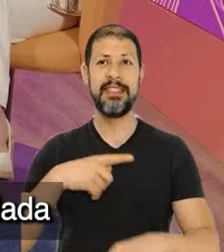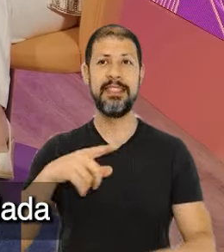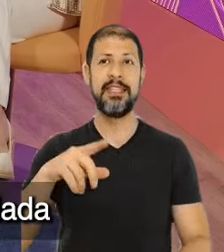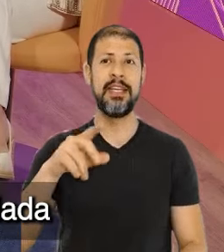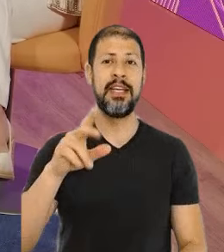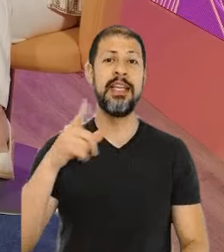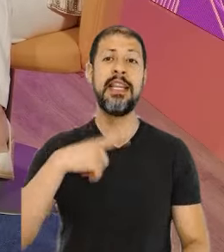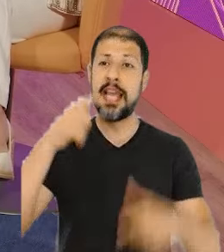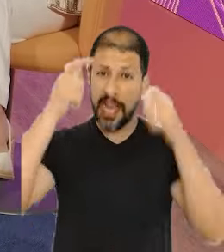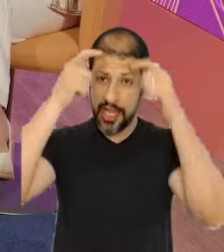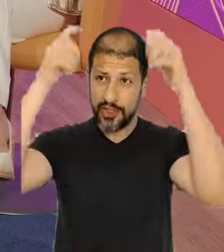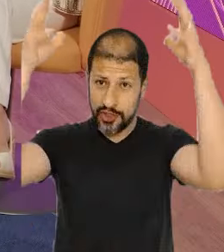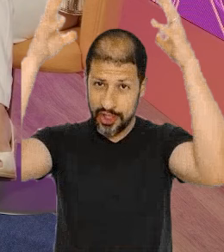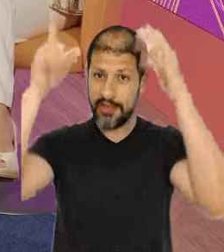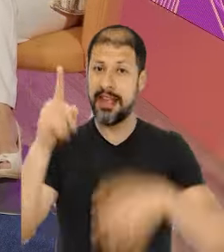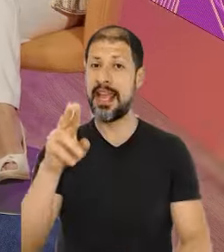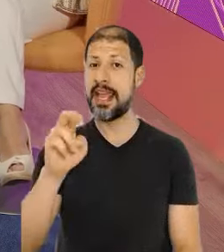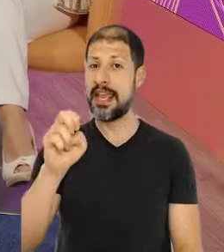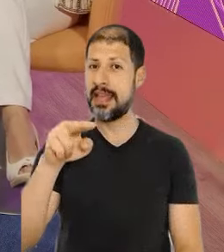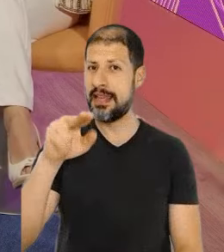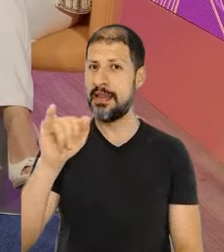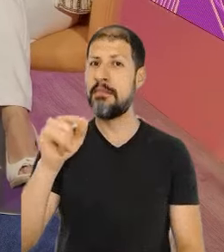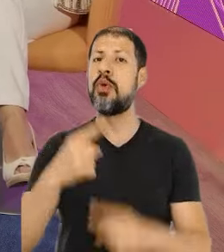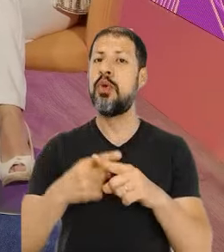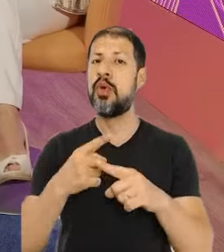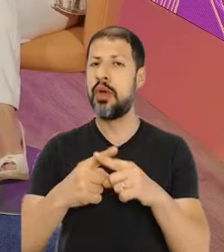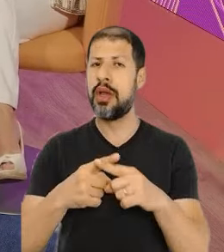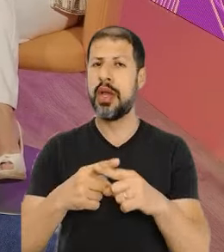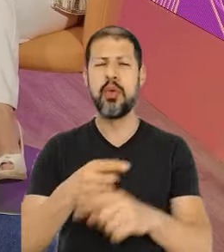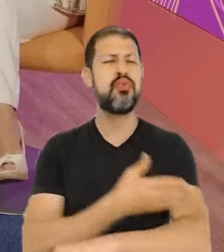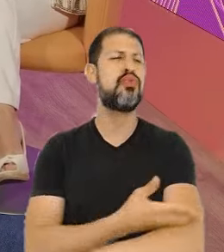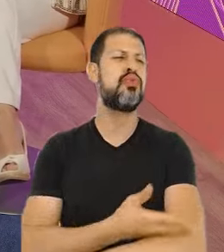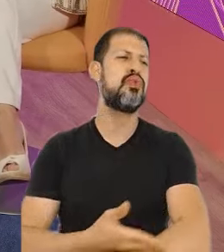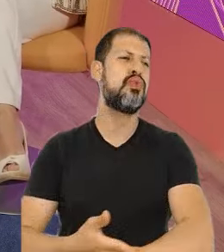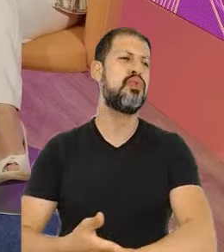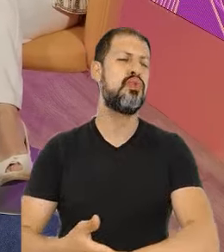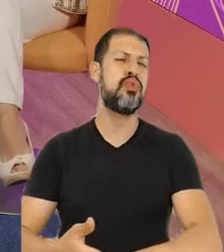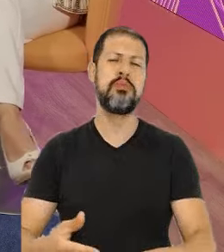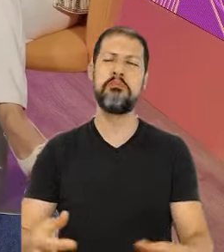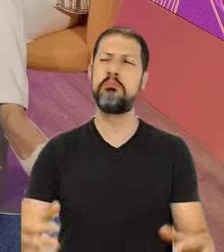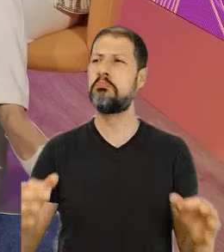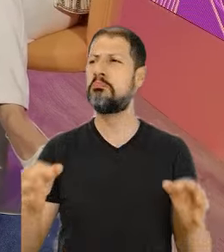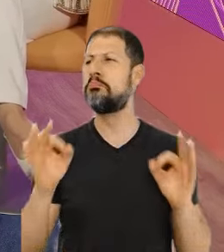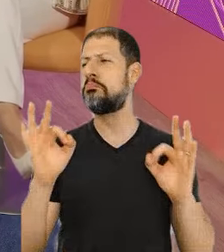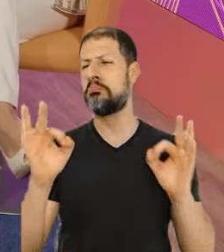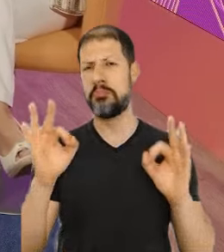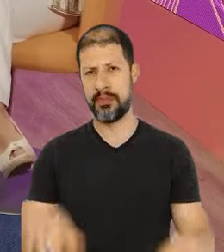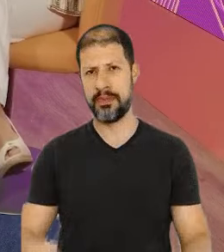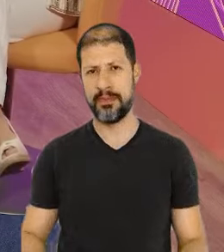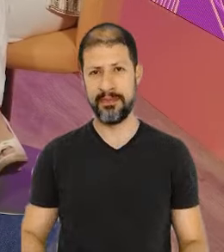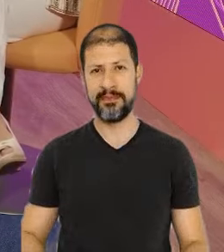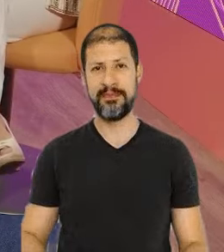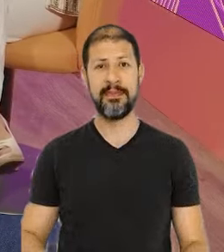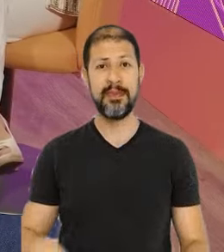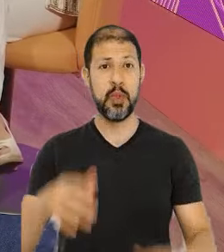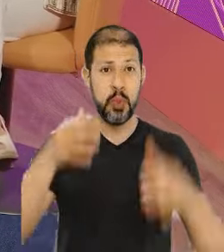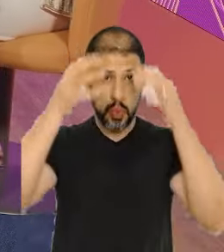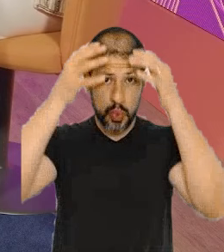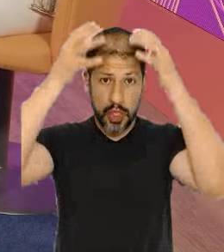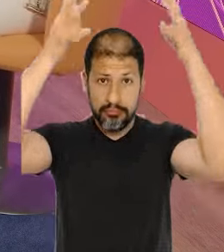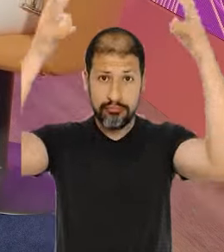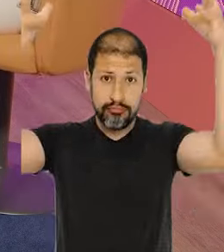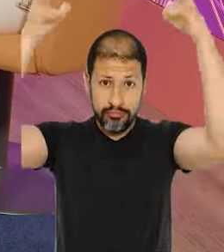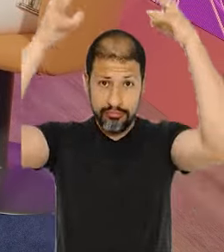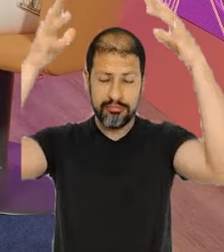congeladas né j e usando porque é uma praticidade muito grande né é uma cois é exatamente isso eu vou